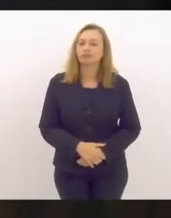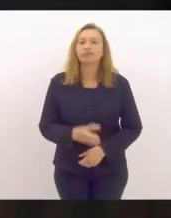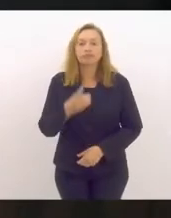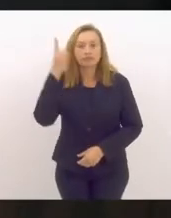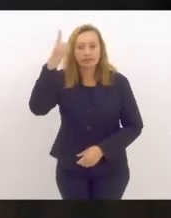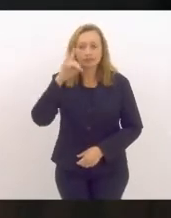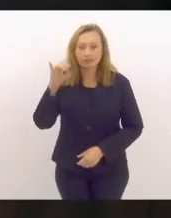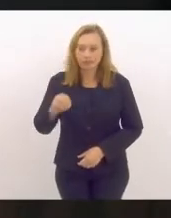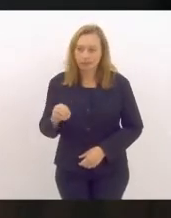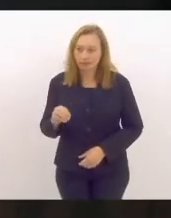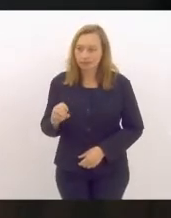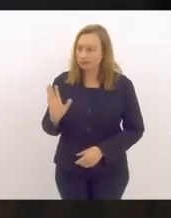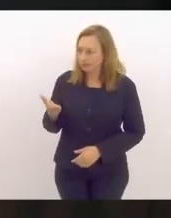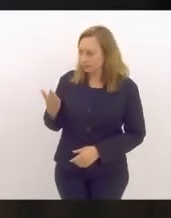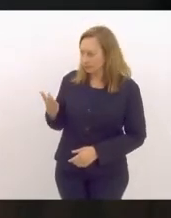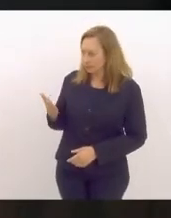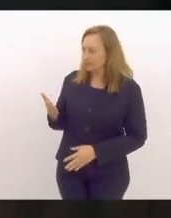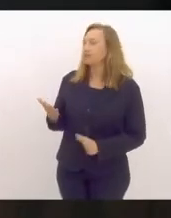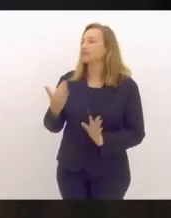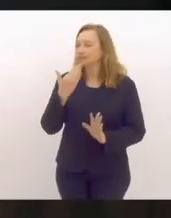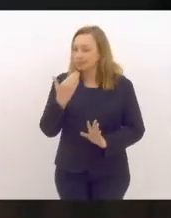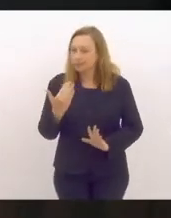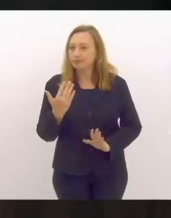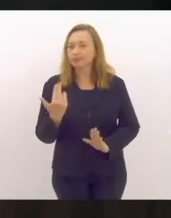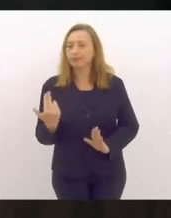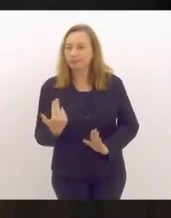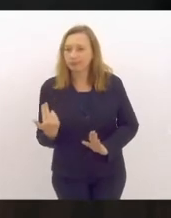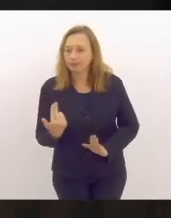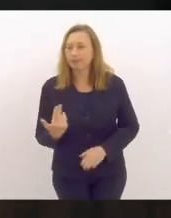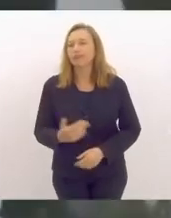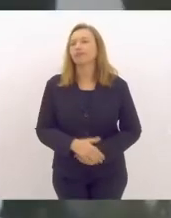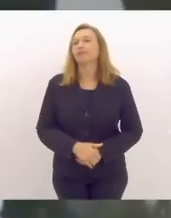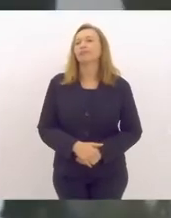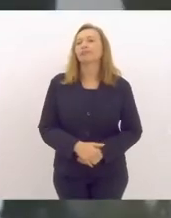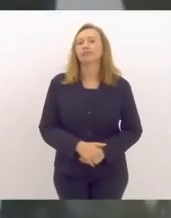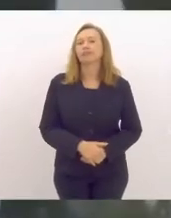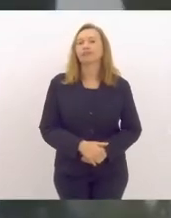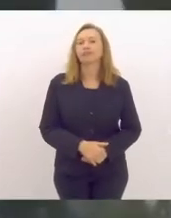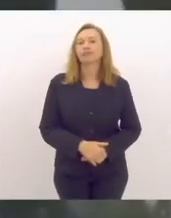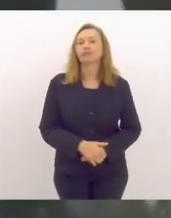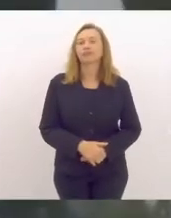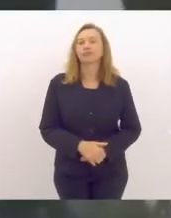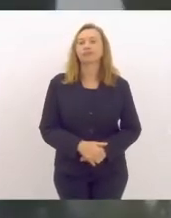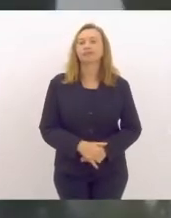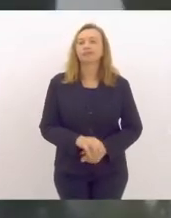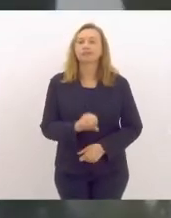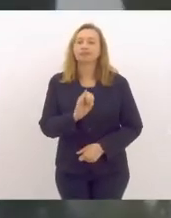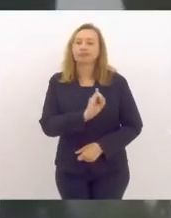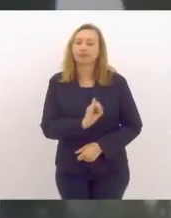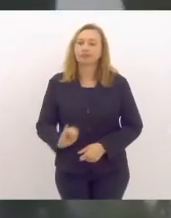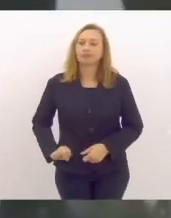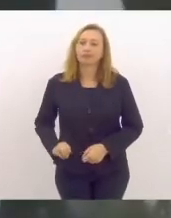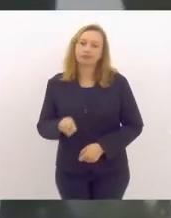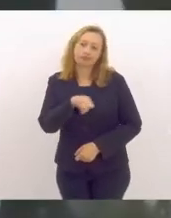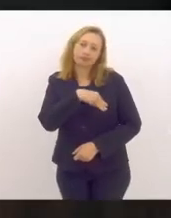Deputado Dionísio, já pedi para seja coautor, nosso imperador de Madureira.